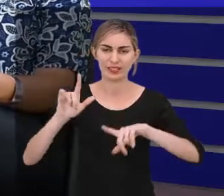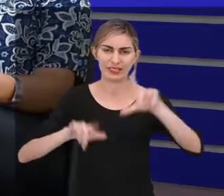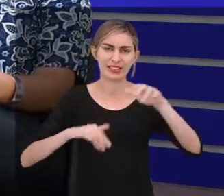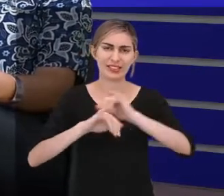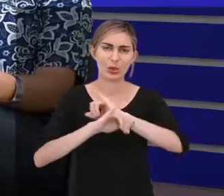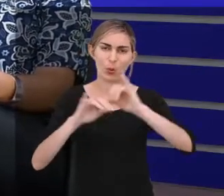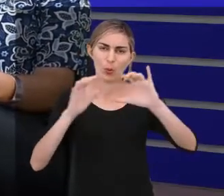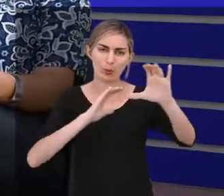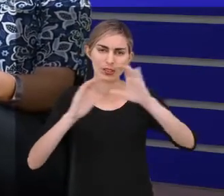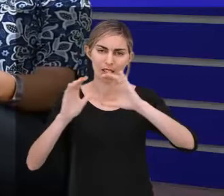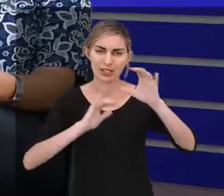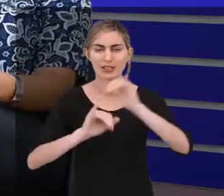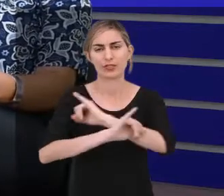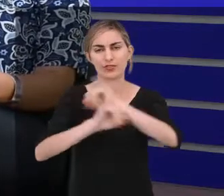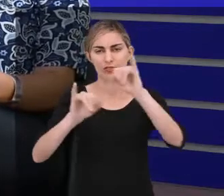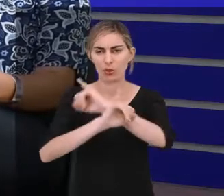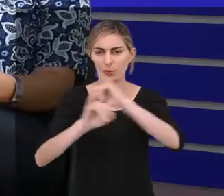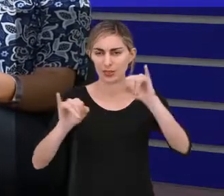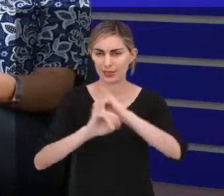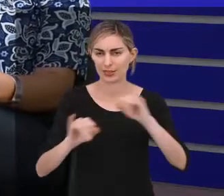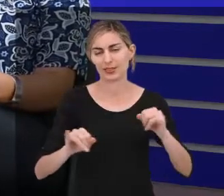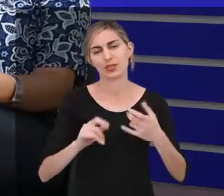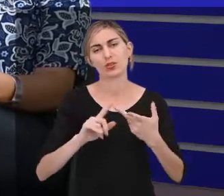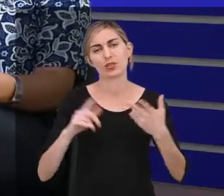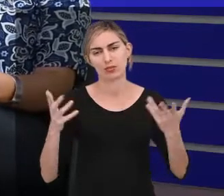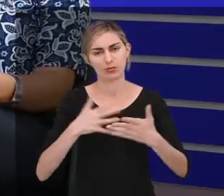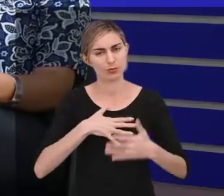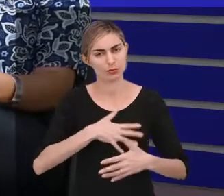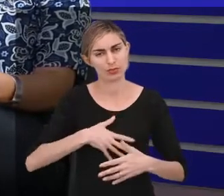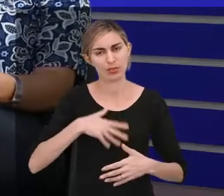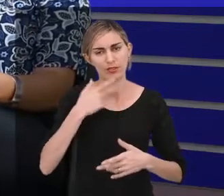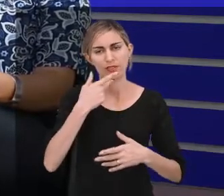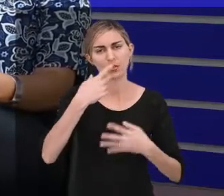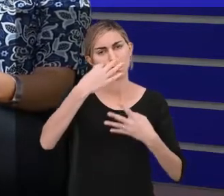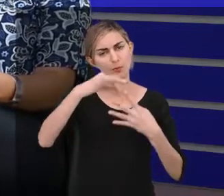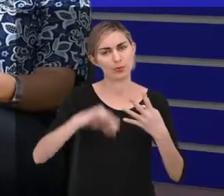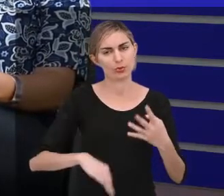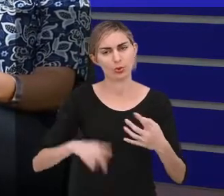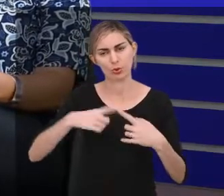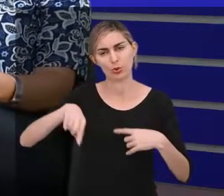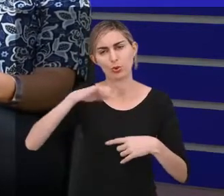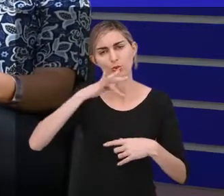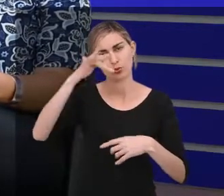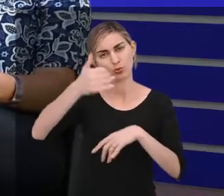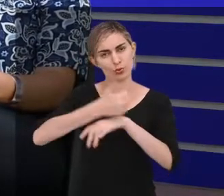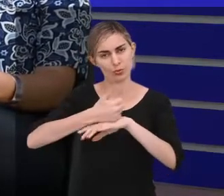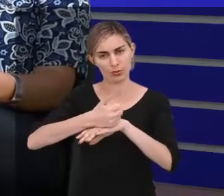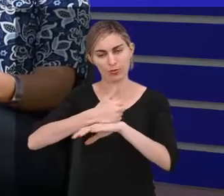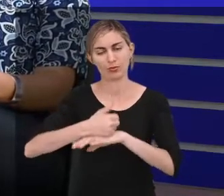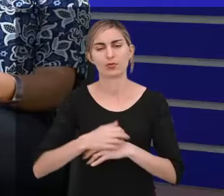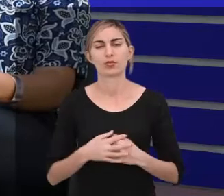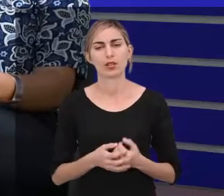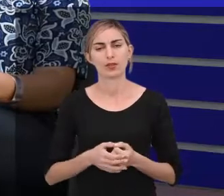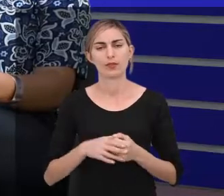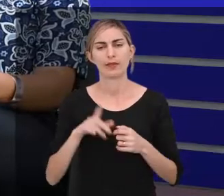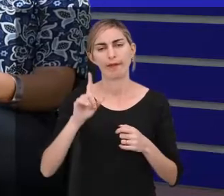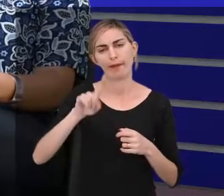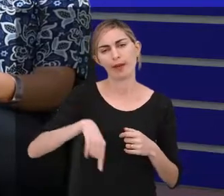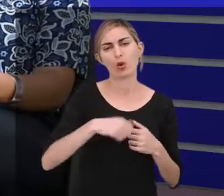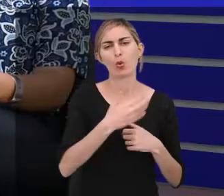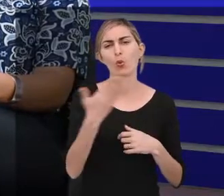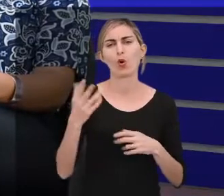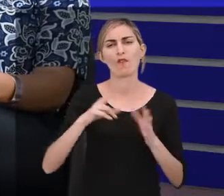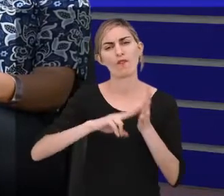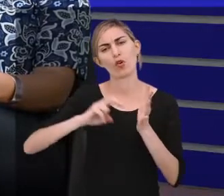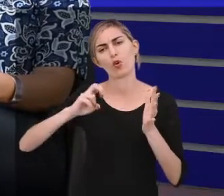De comunicação e informação. E eu gostaria que você pontuasse para os nossos futuros profissionais qual